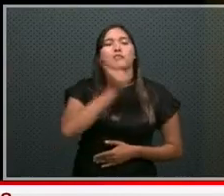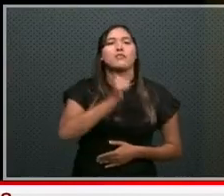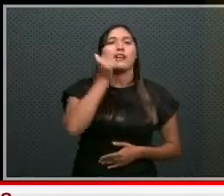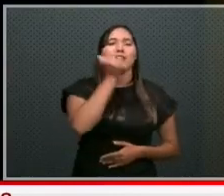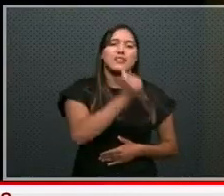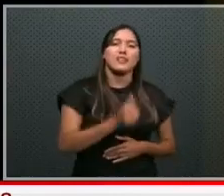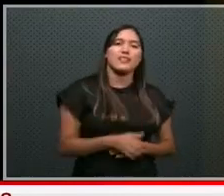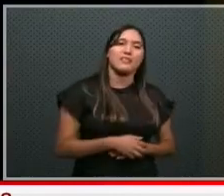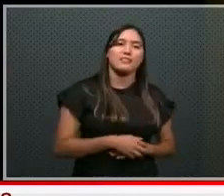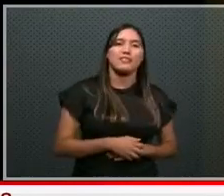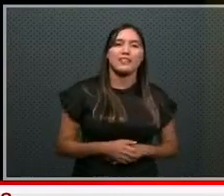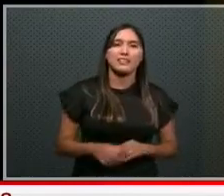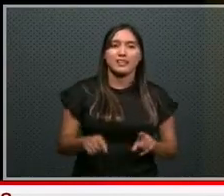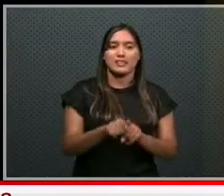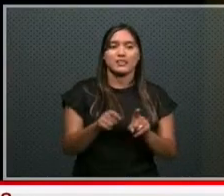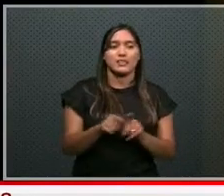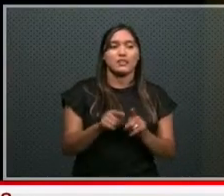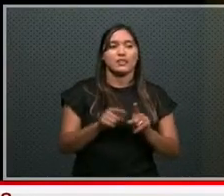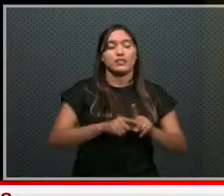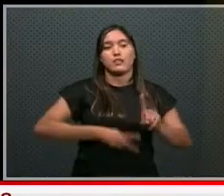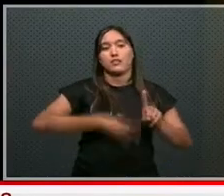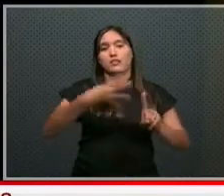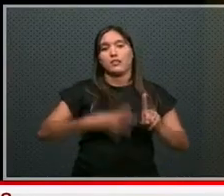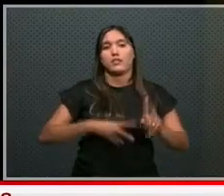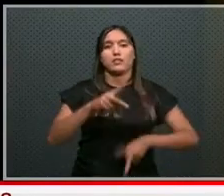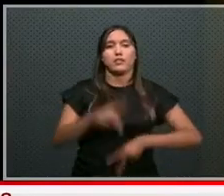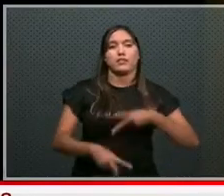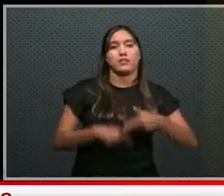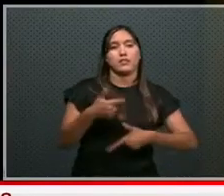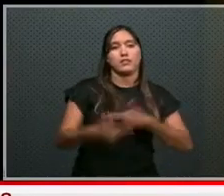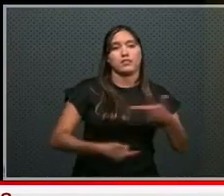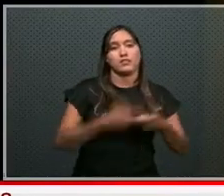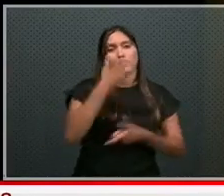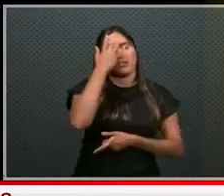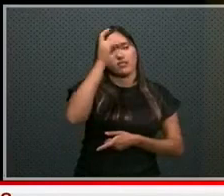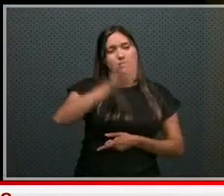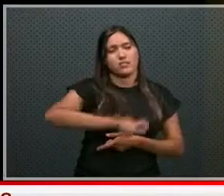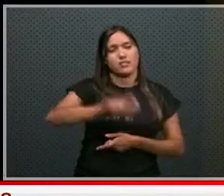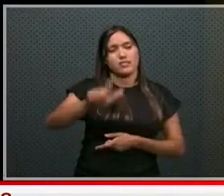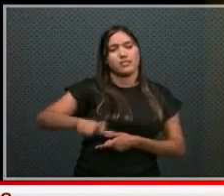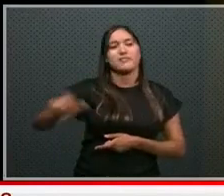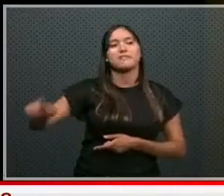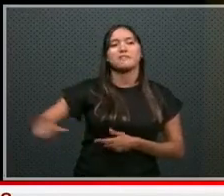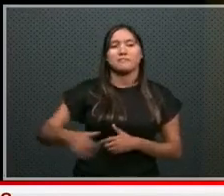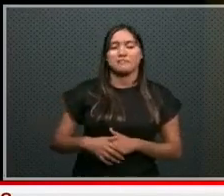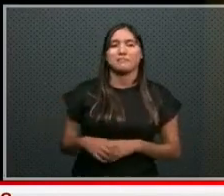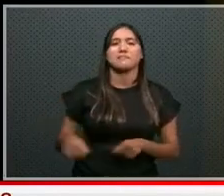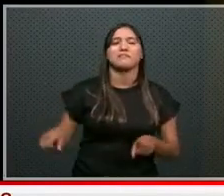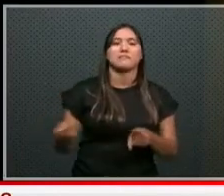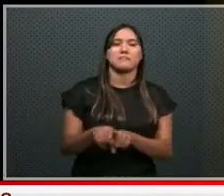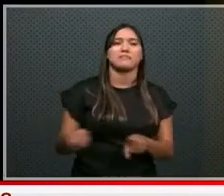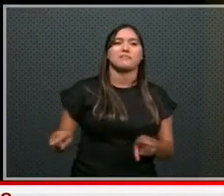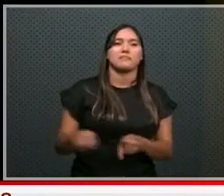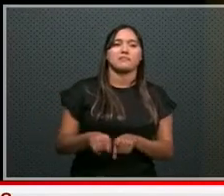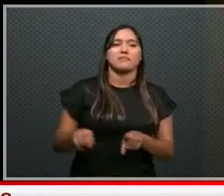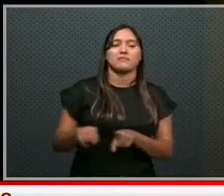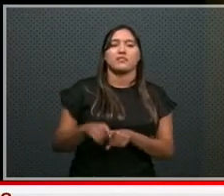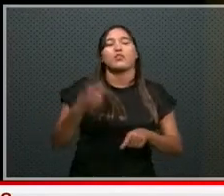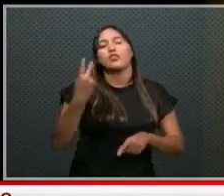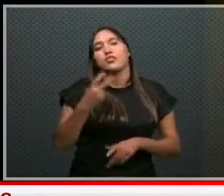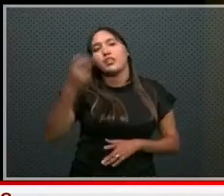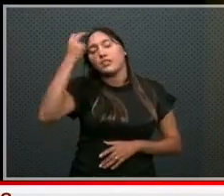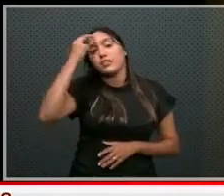das lgbts do Povo trabalhador daqueles e daquelas que sabem com dura Essa realidade